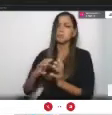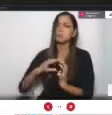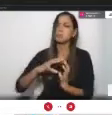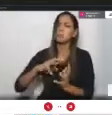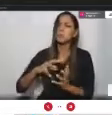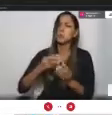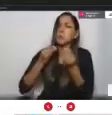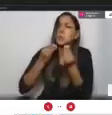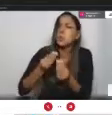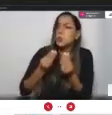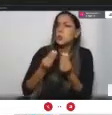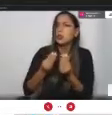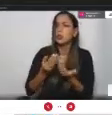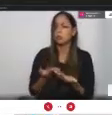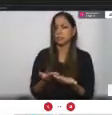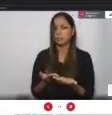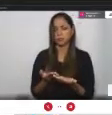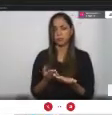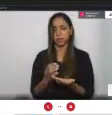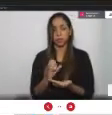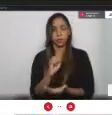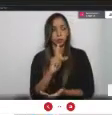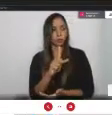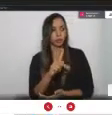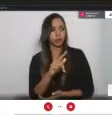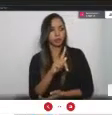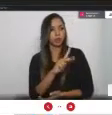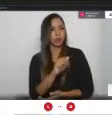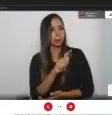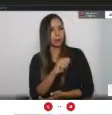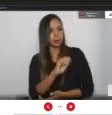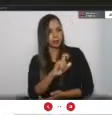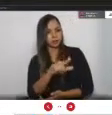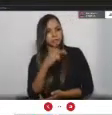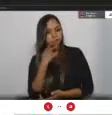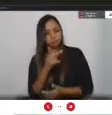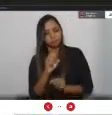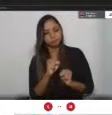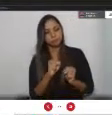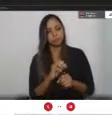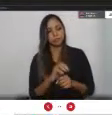Eu. Pois não, vereador Gabriel. E